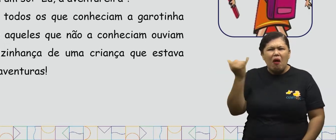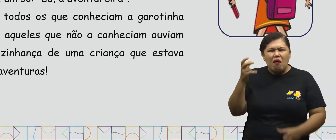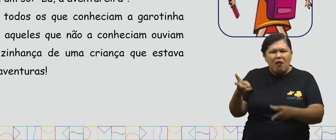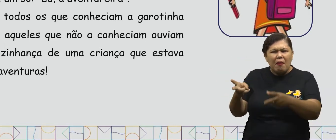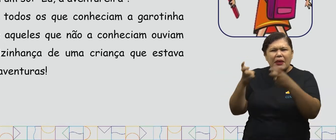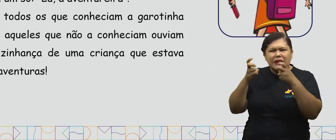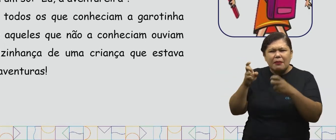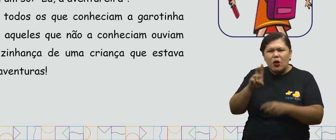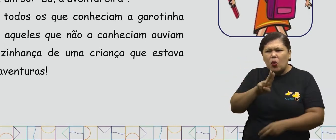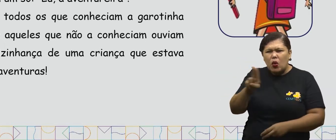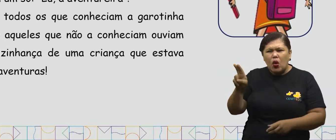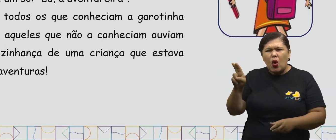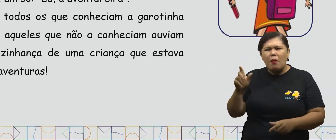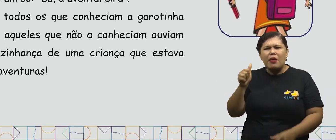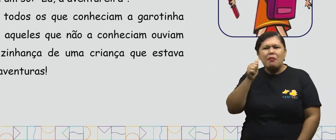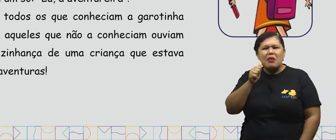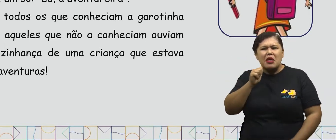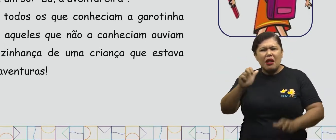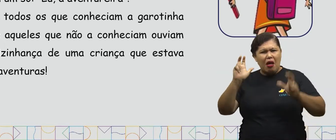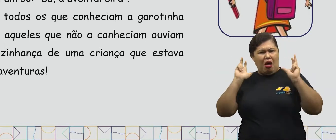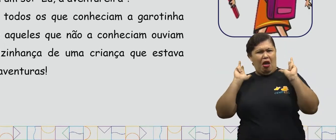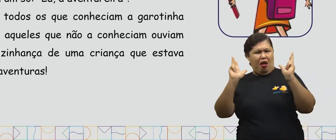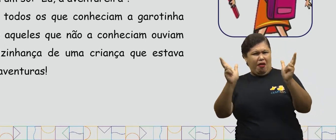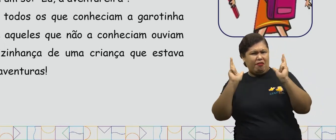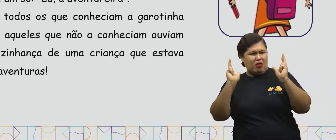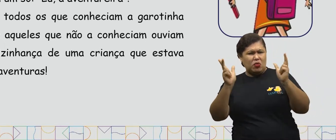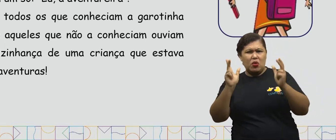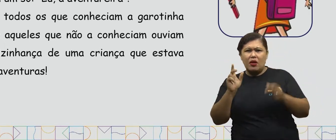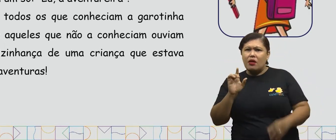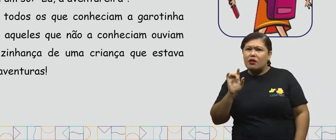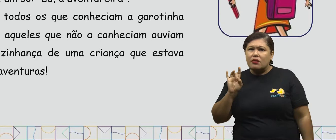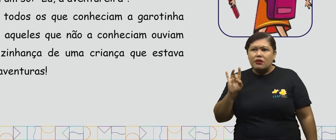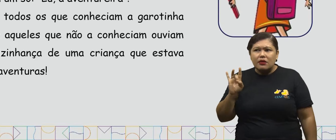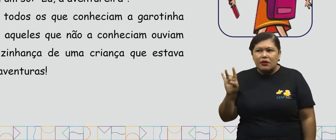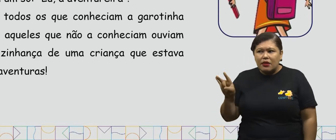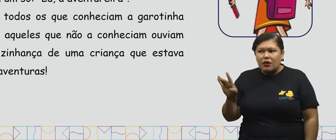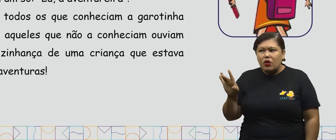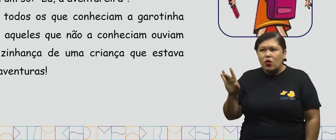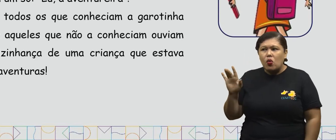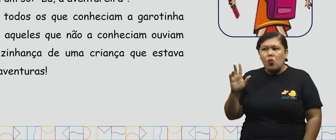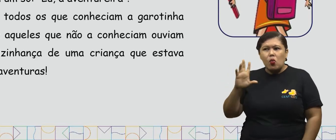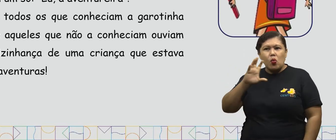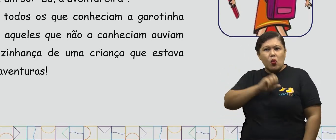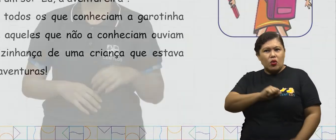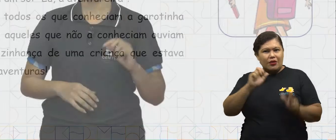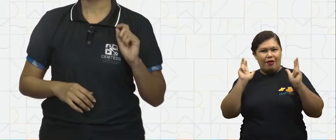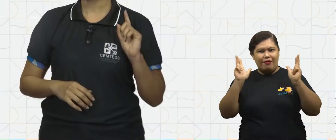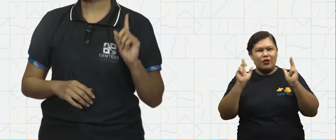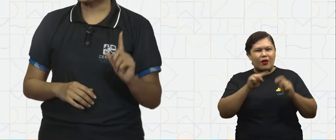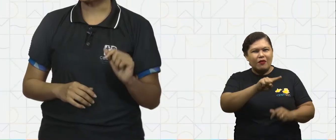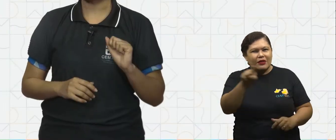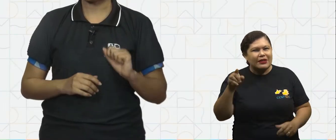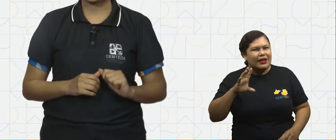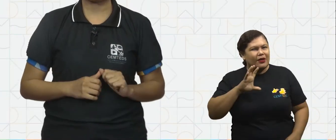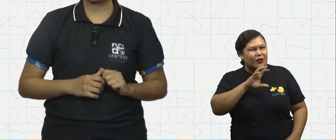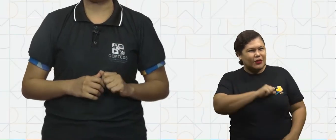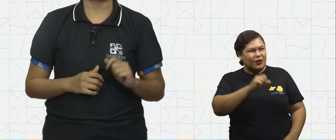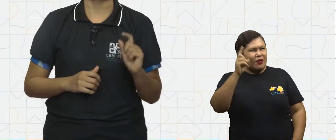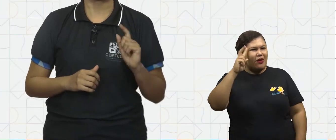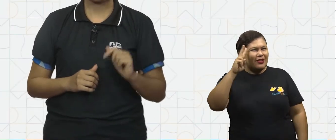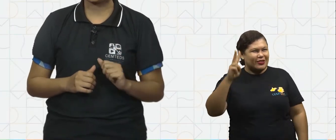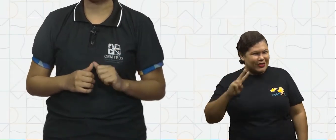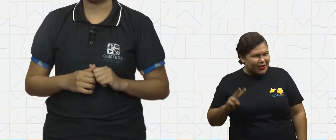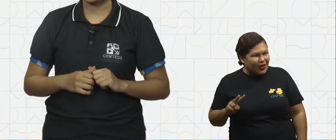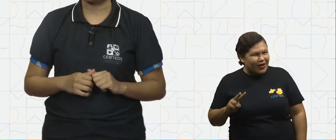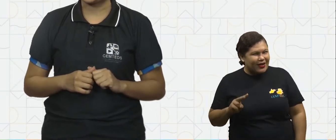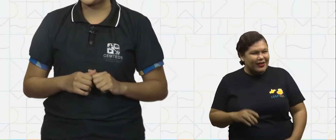sempre falar pela vizinhança de uma criança que estava sempre em busca de aventuras. Você gostou da história que